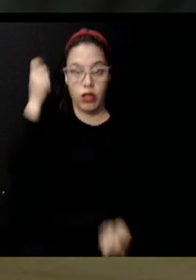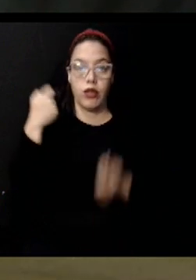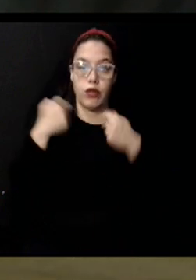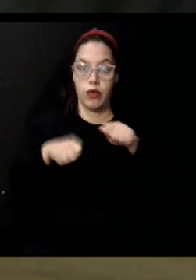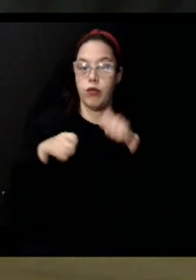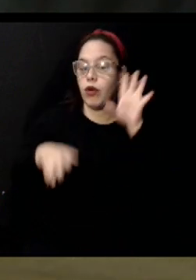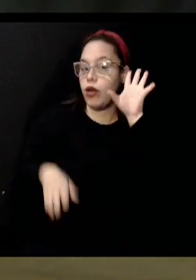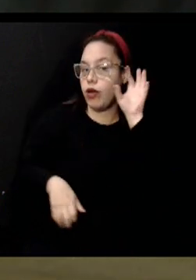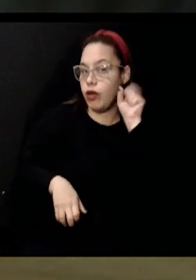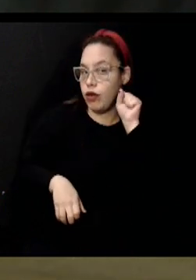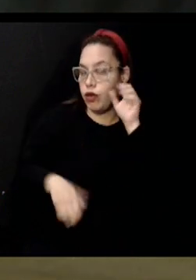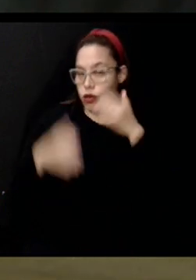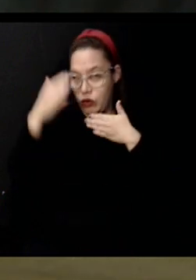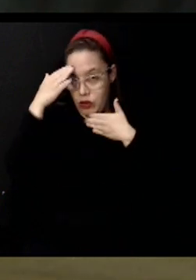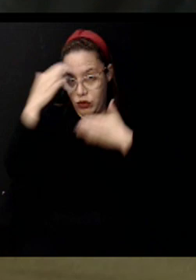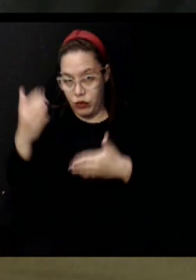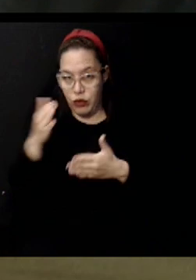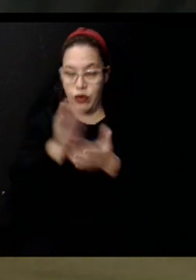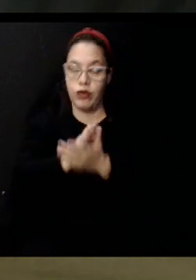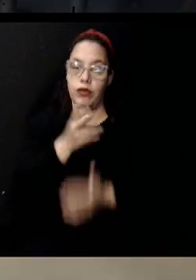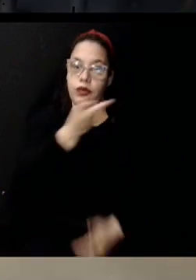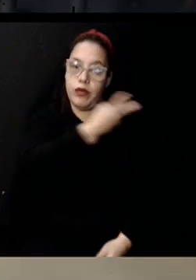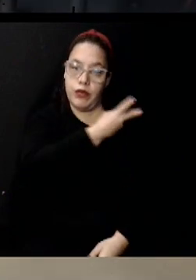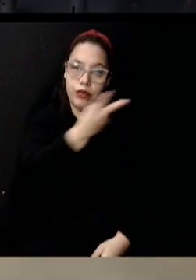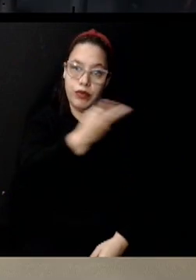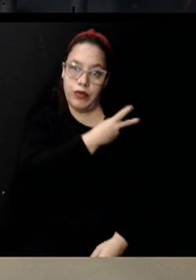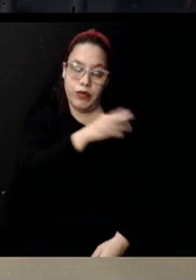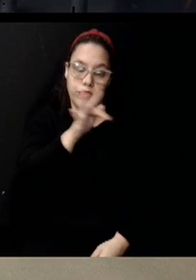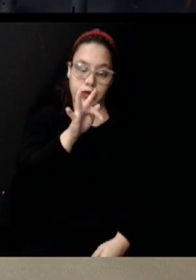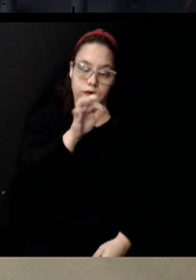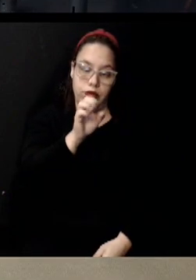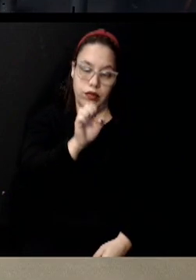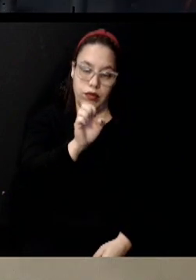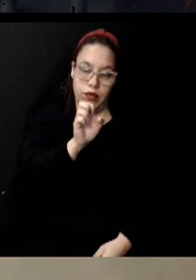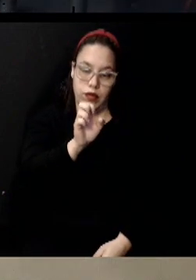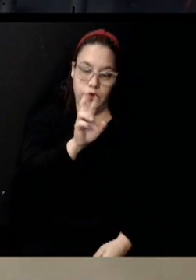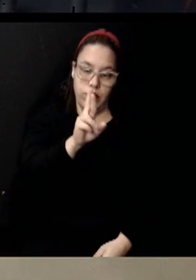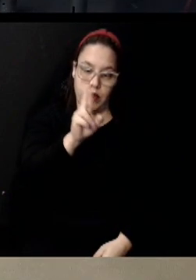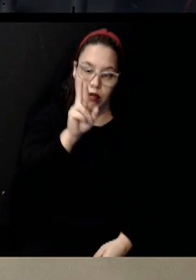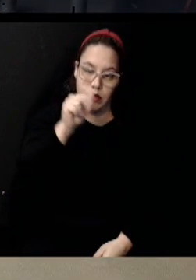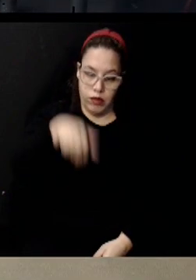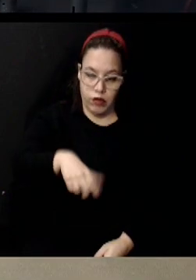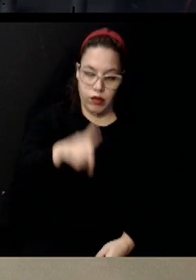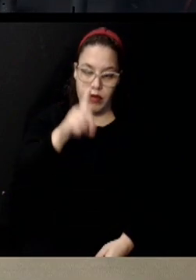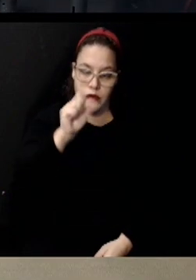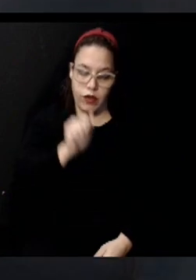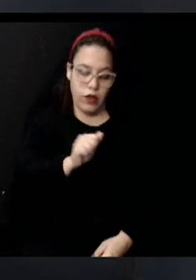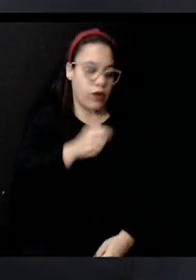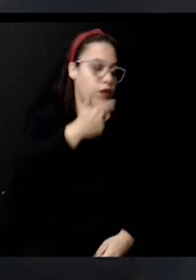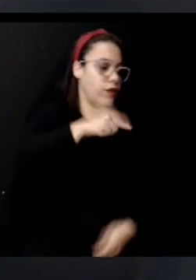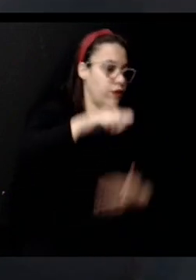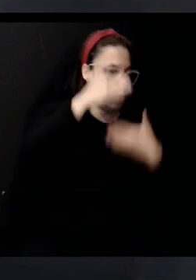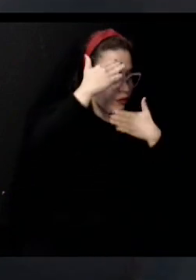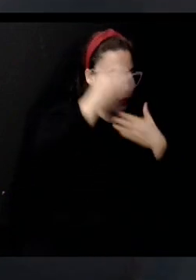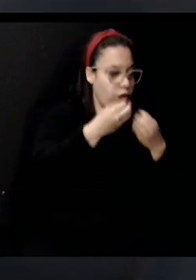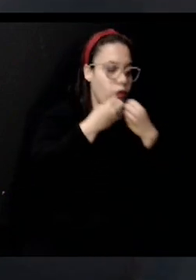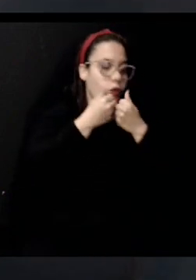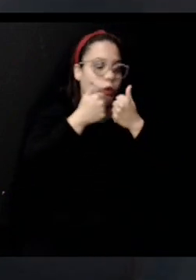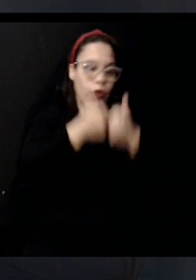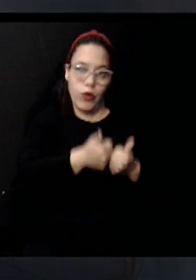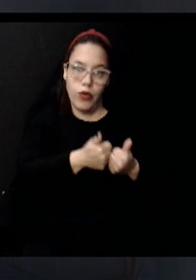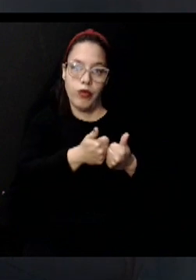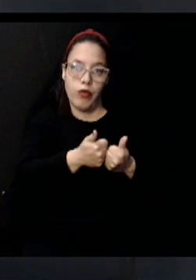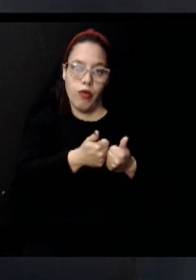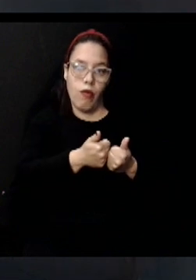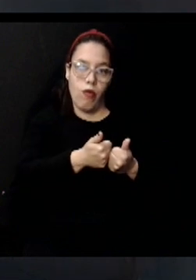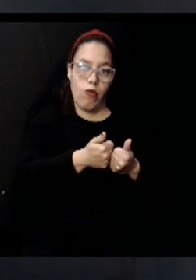gente agradece as nossas convidadas. Fernanda, obrigada pela sua Muito obrigada por estar participação. aqui novamente, foi muito bom. E